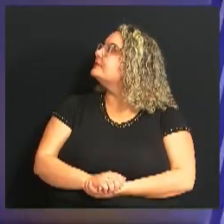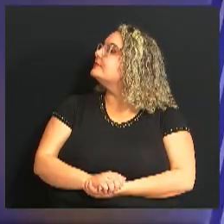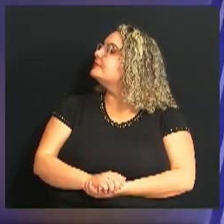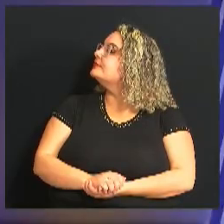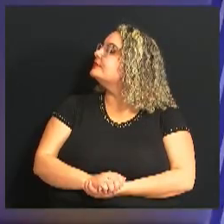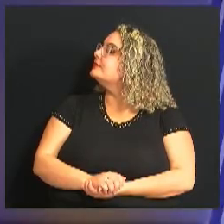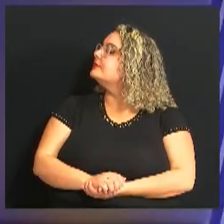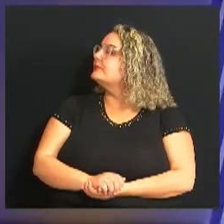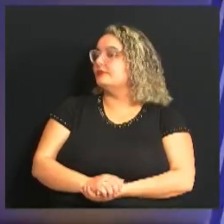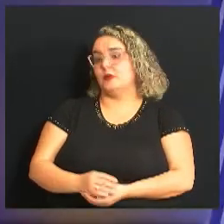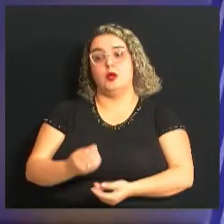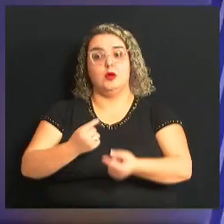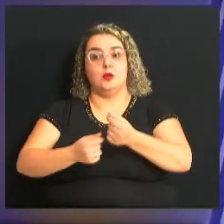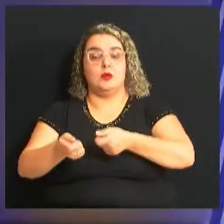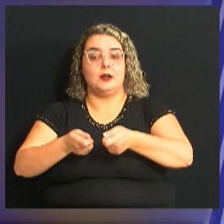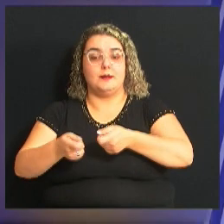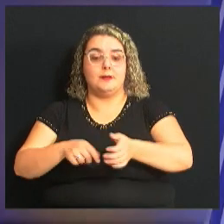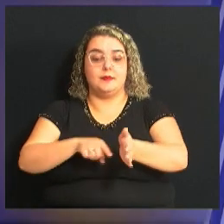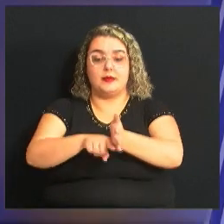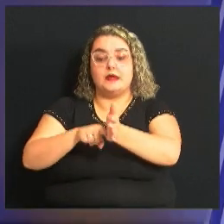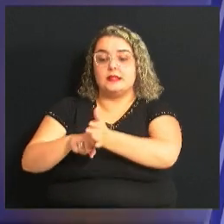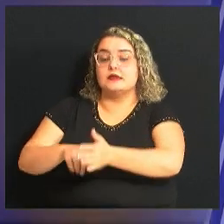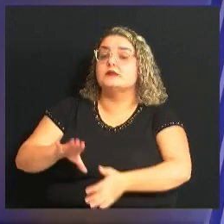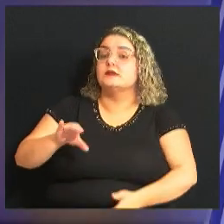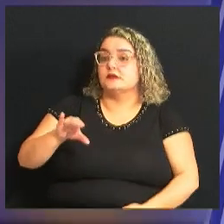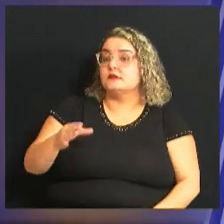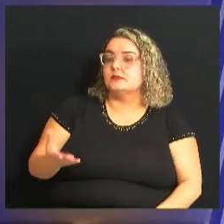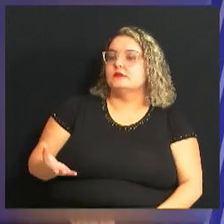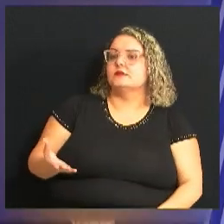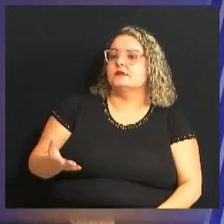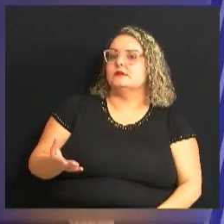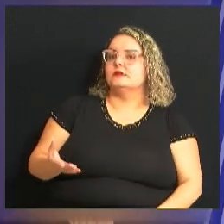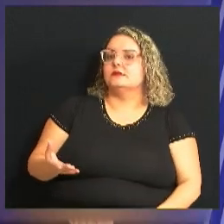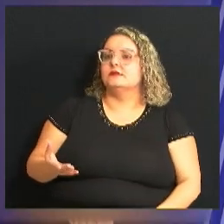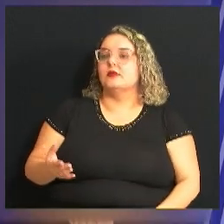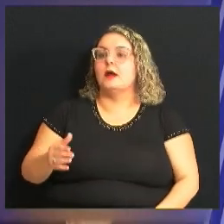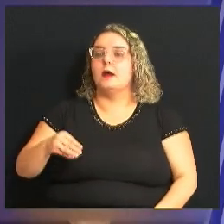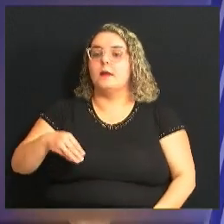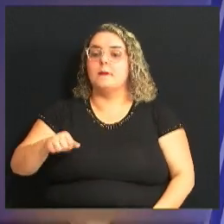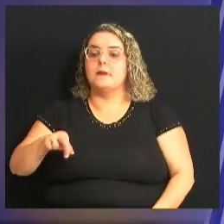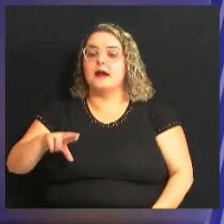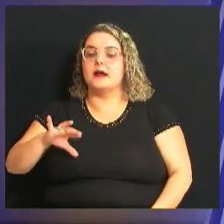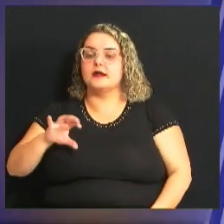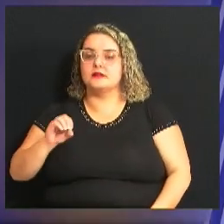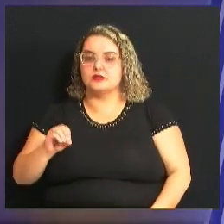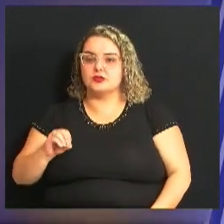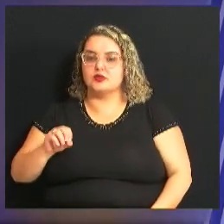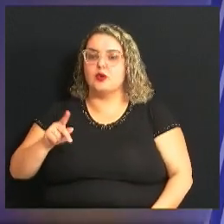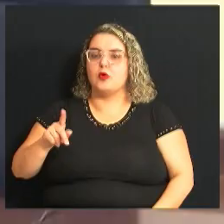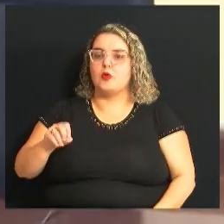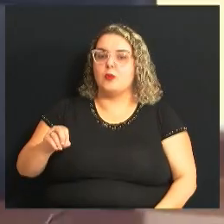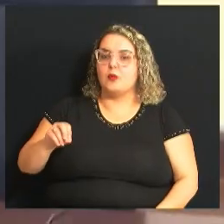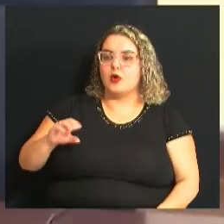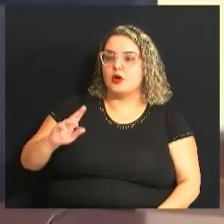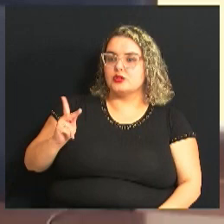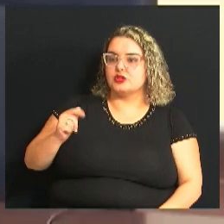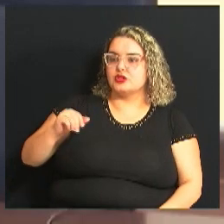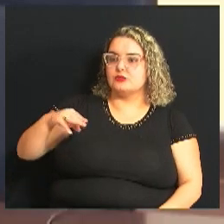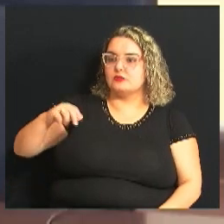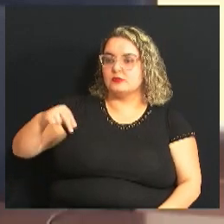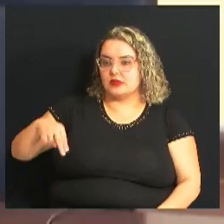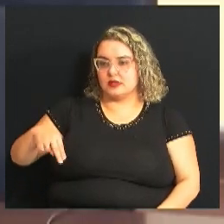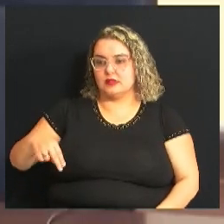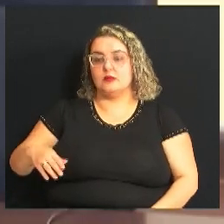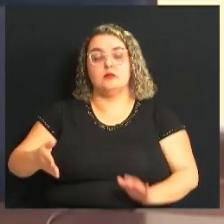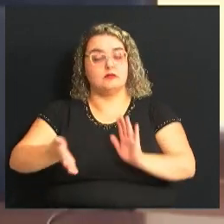O economista, pesquisador e professor Márcio Postman, por proposição do vereador Cecílio Santos, recebeu da Câmara Municipal de